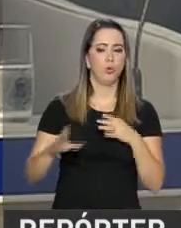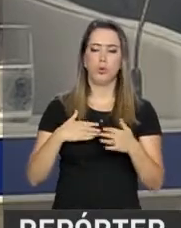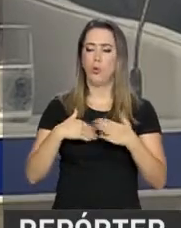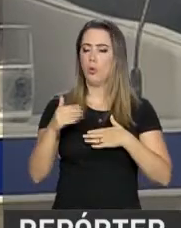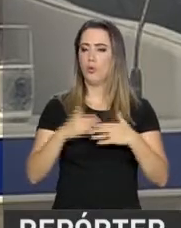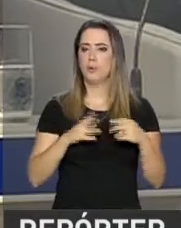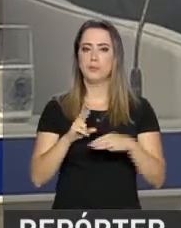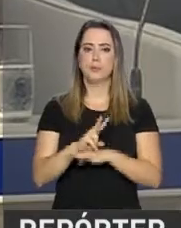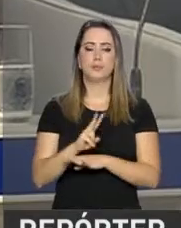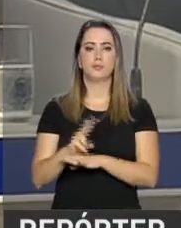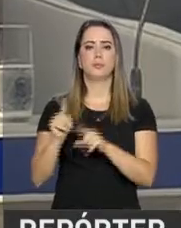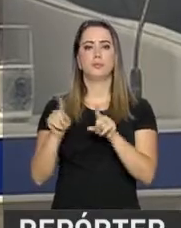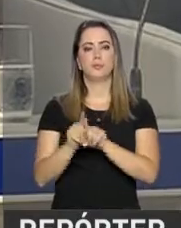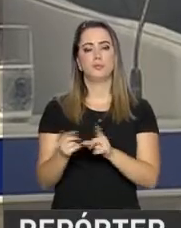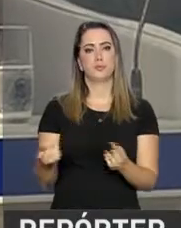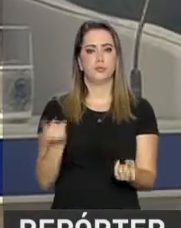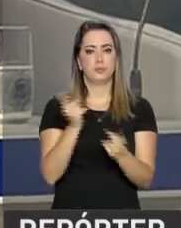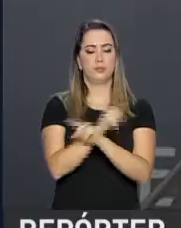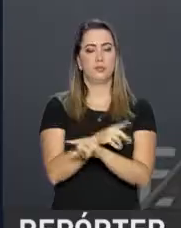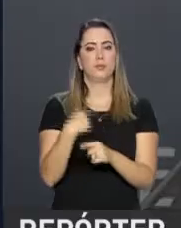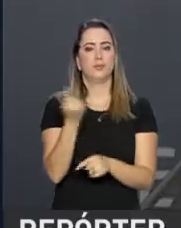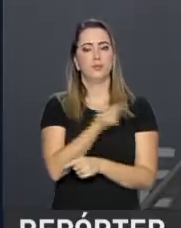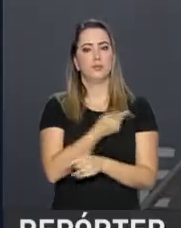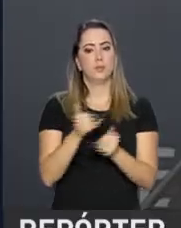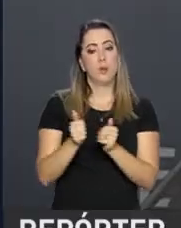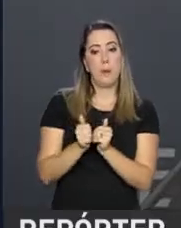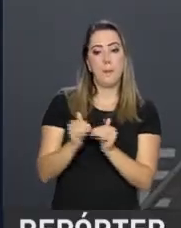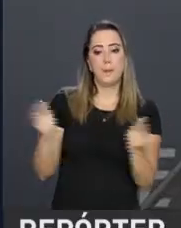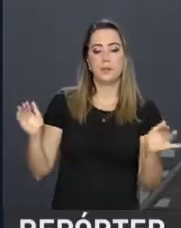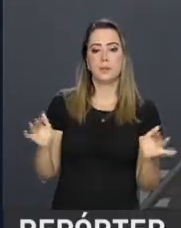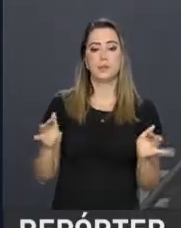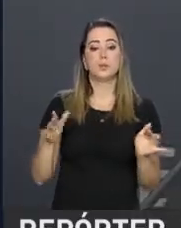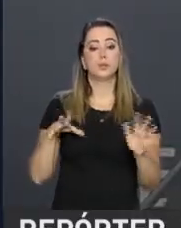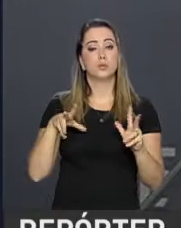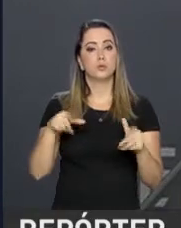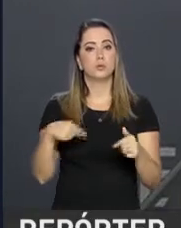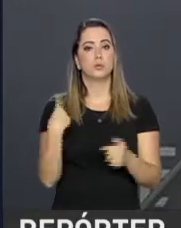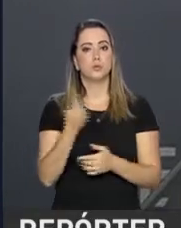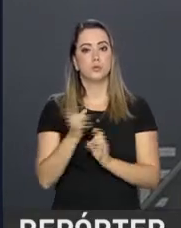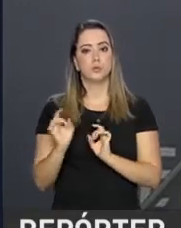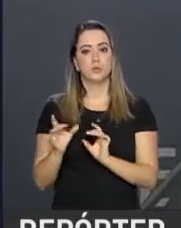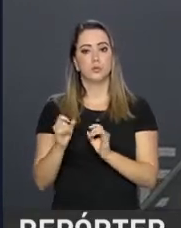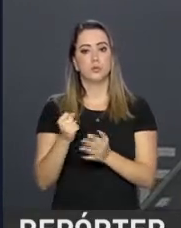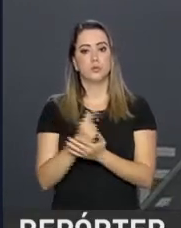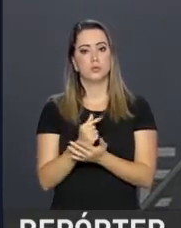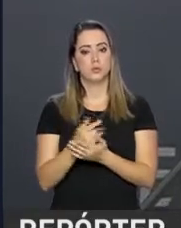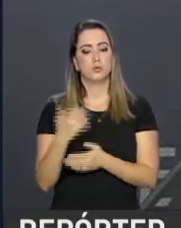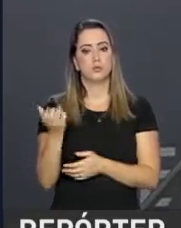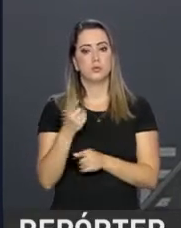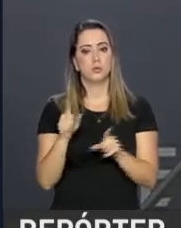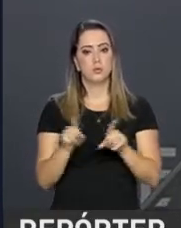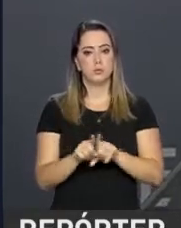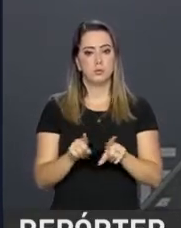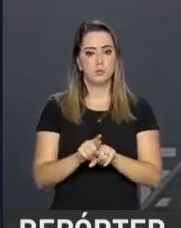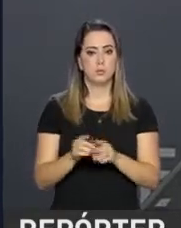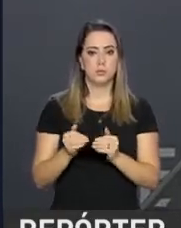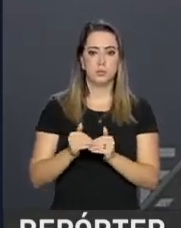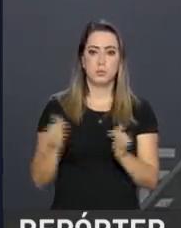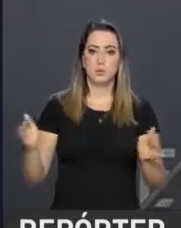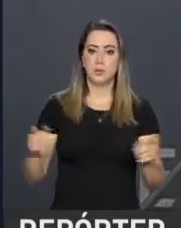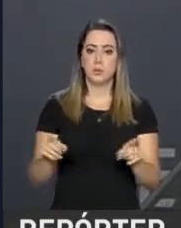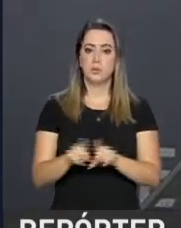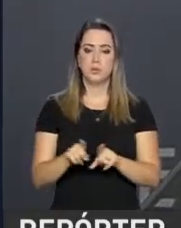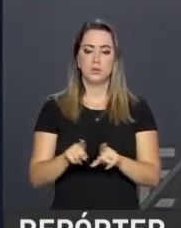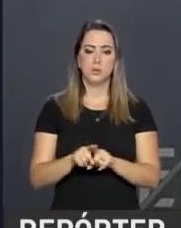e qualquer protecionismo ao contrário nós somos pela abertura plena dos nossos mercados e queremos também a abertura plena